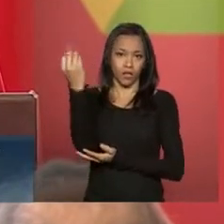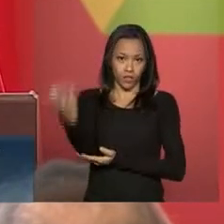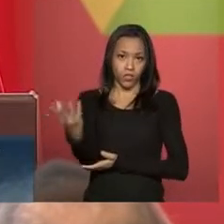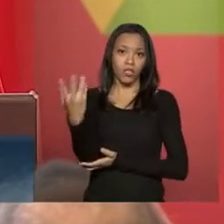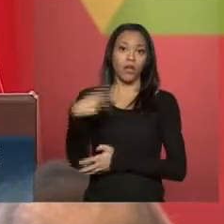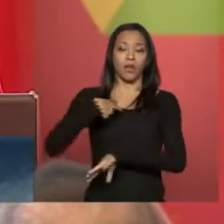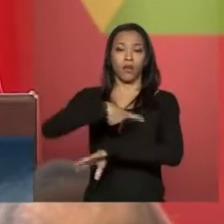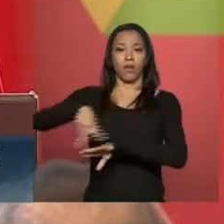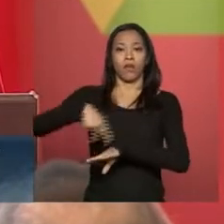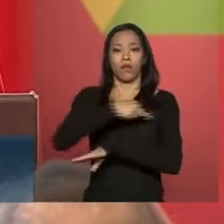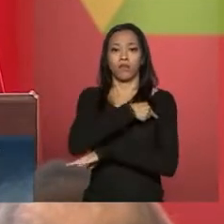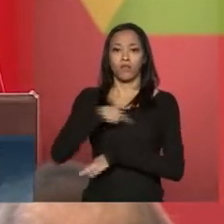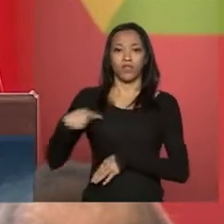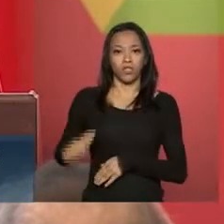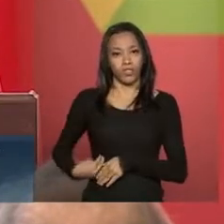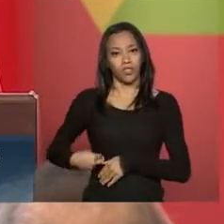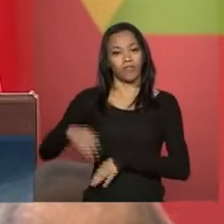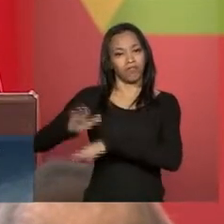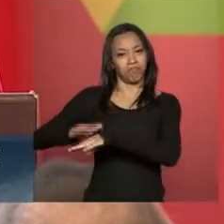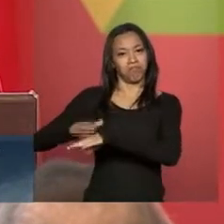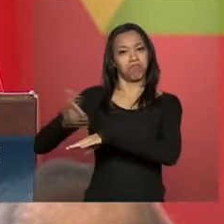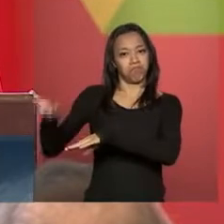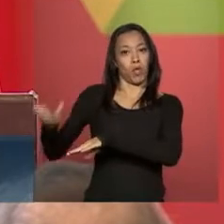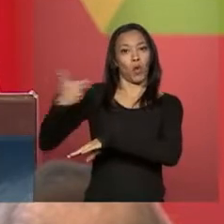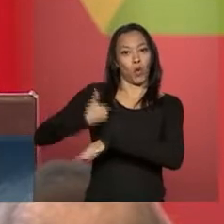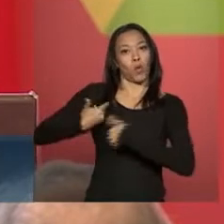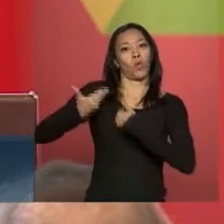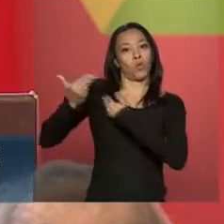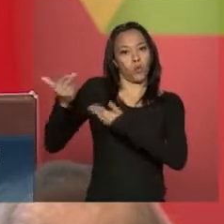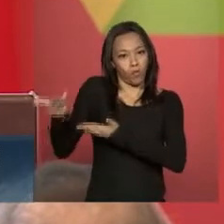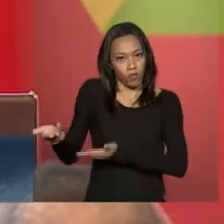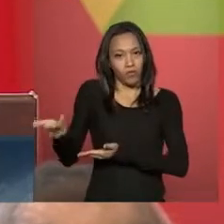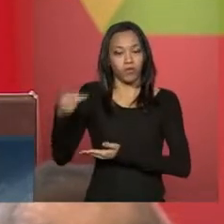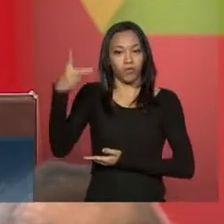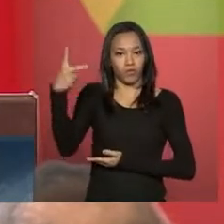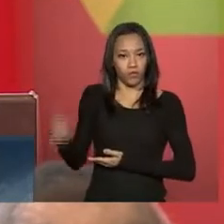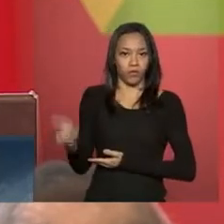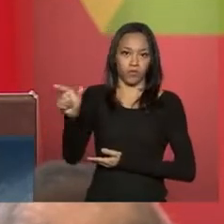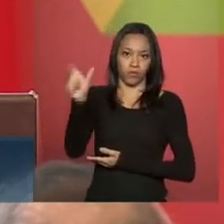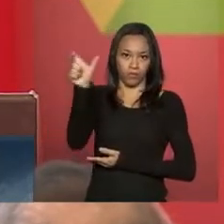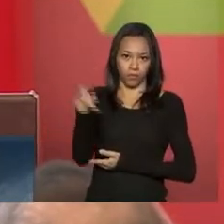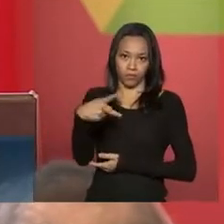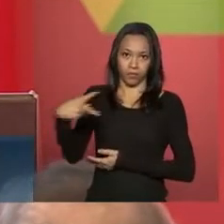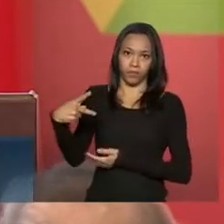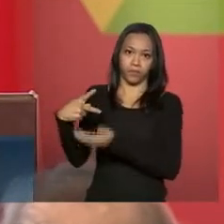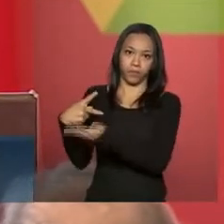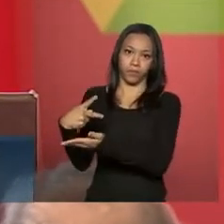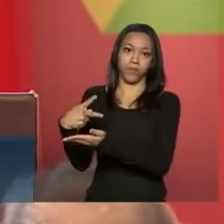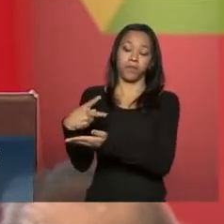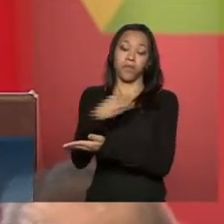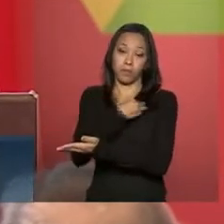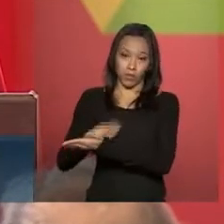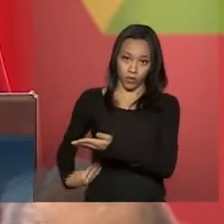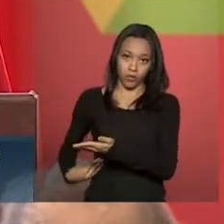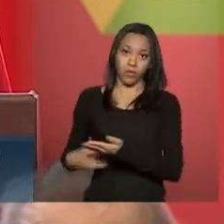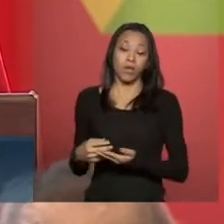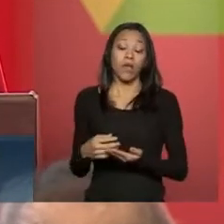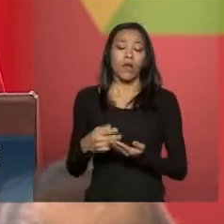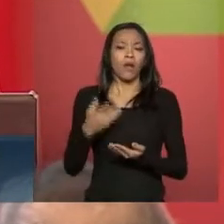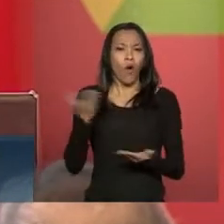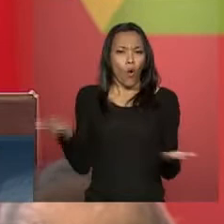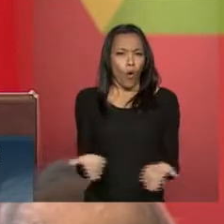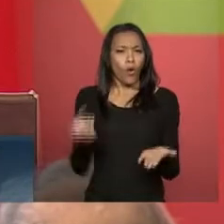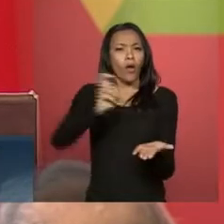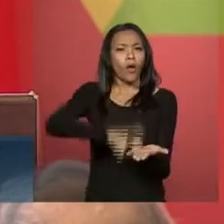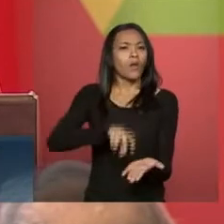da China a convite do presidente Xi Jinping. Tivemos, nesta manhã, uma reunião